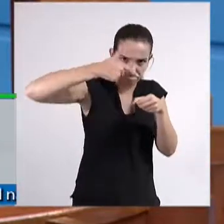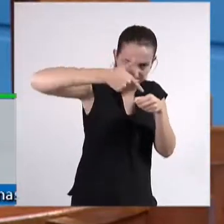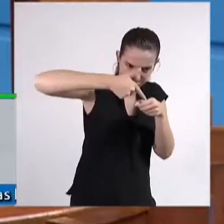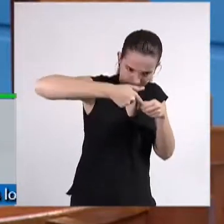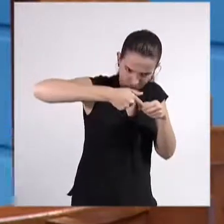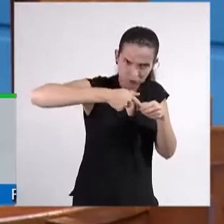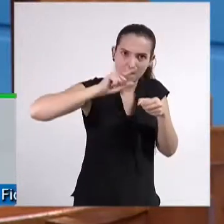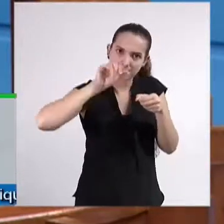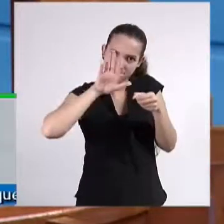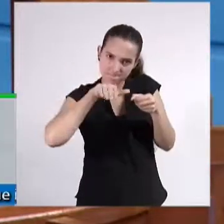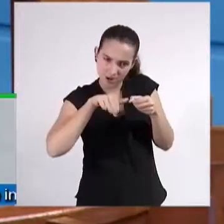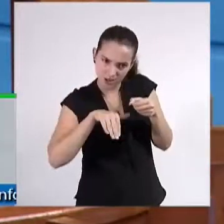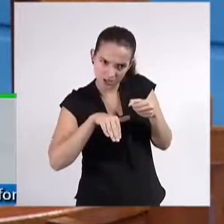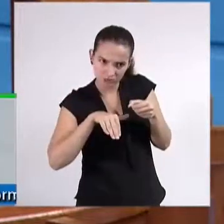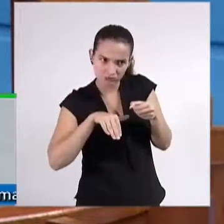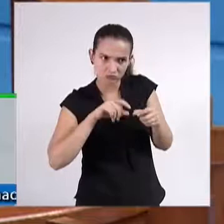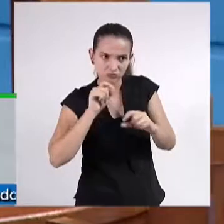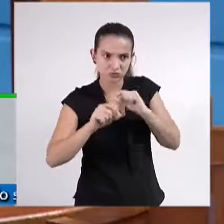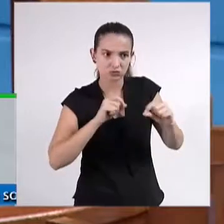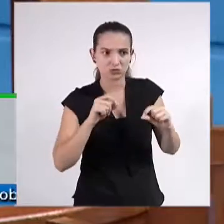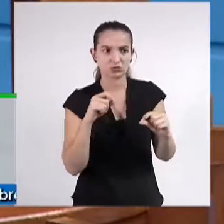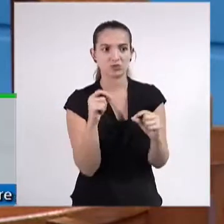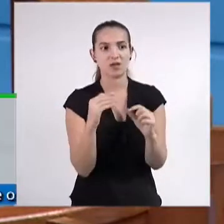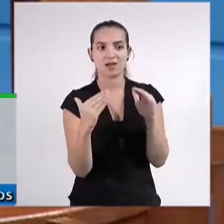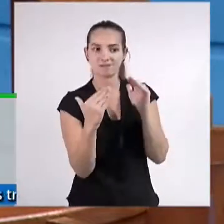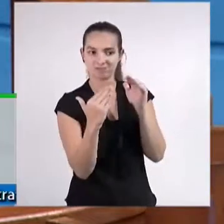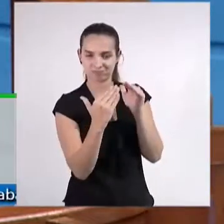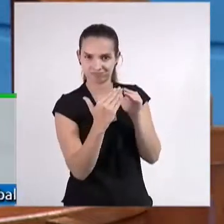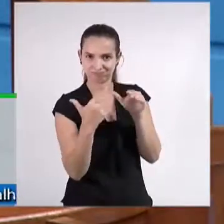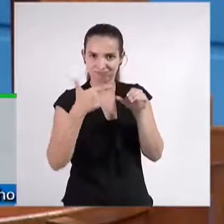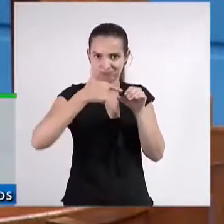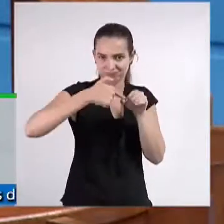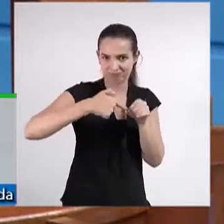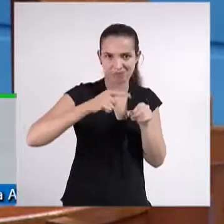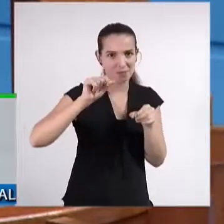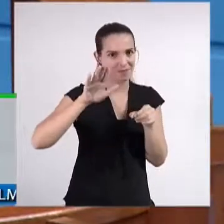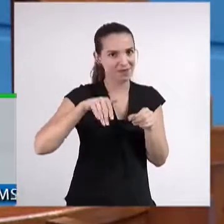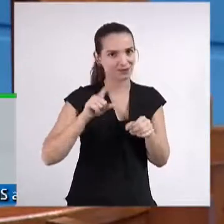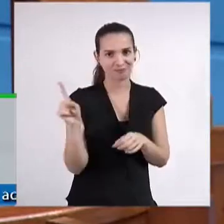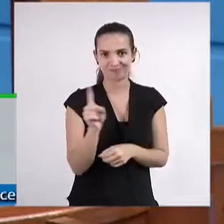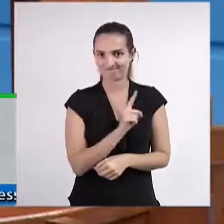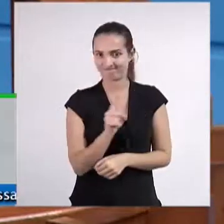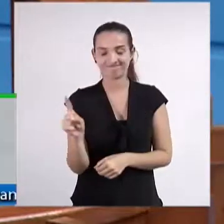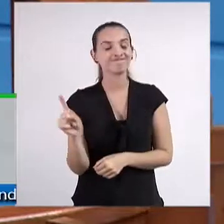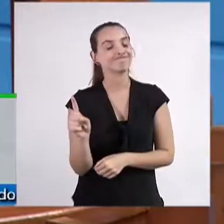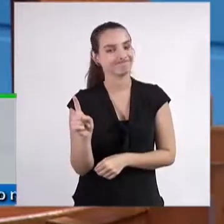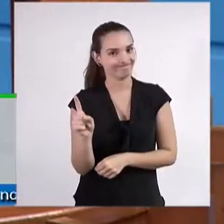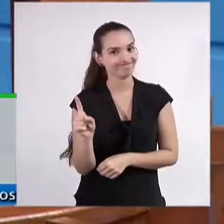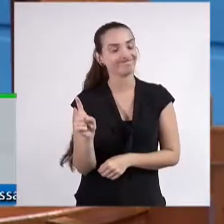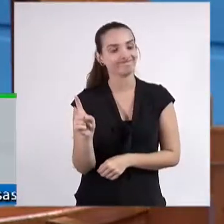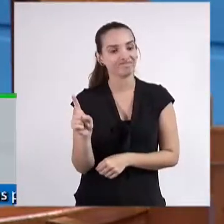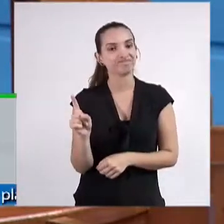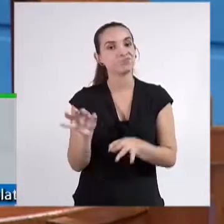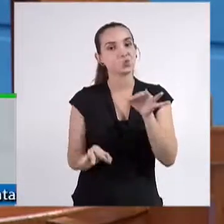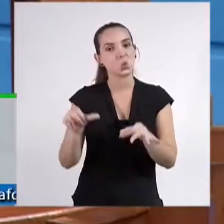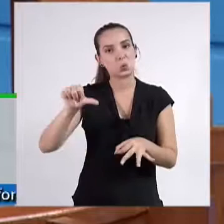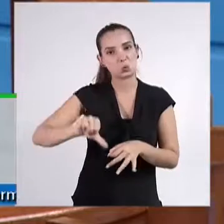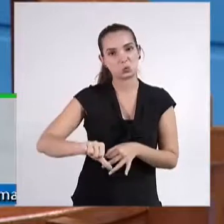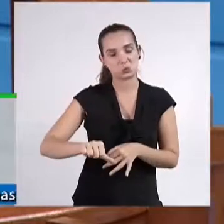internacional, nós não temos esse mesmo procedimento, não diminui a conta para o consumidor. Da mesma forma,